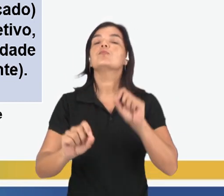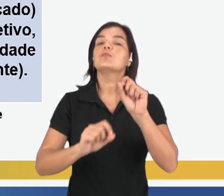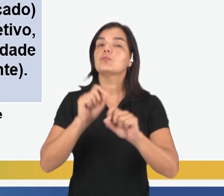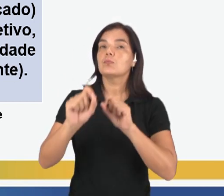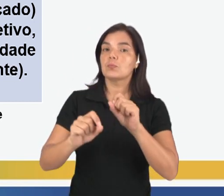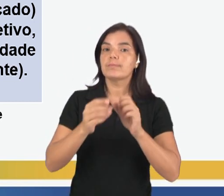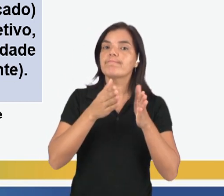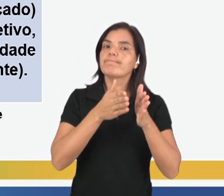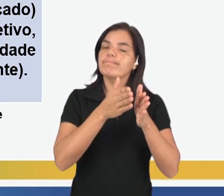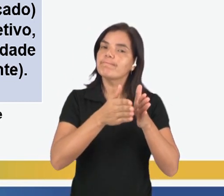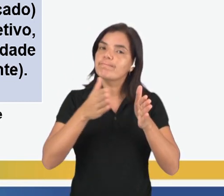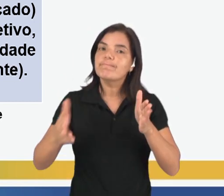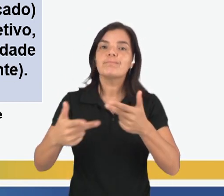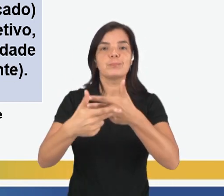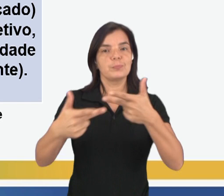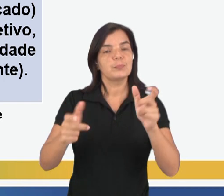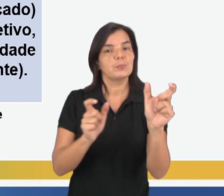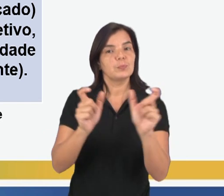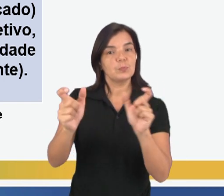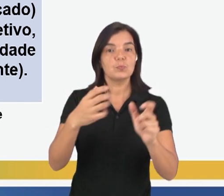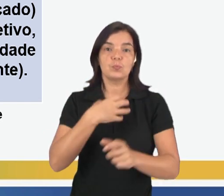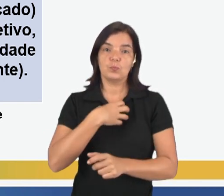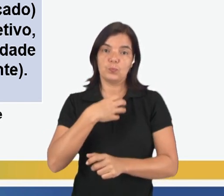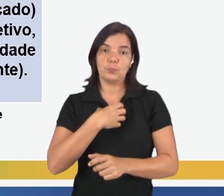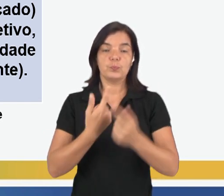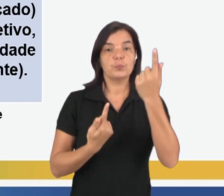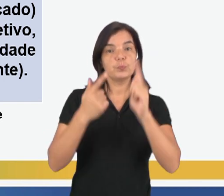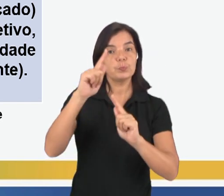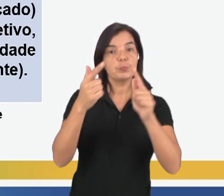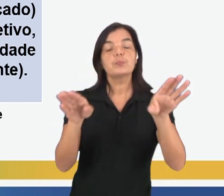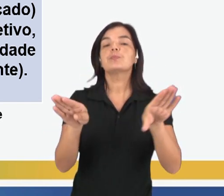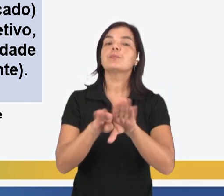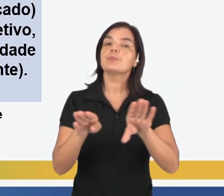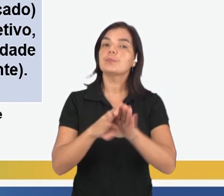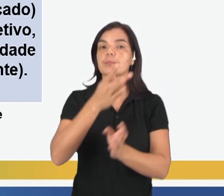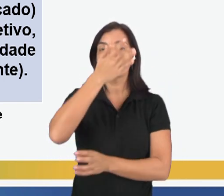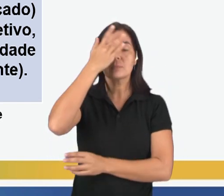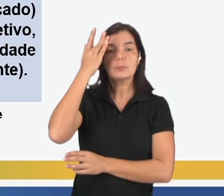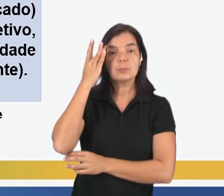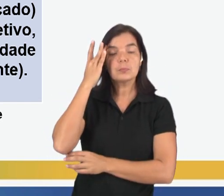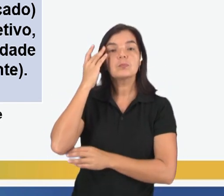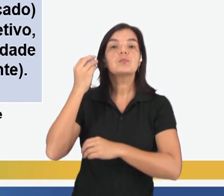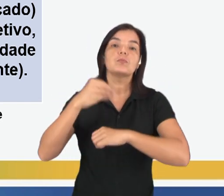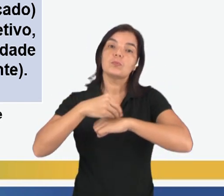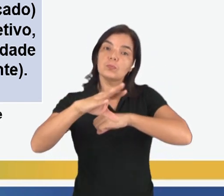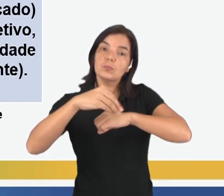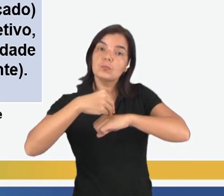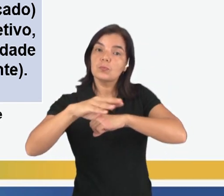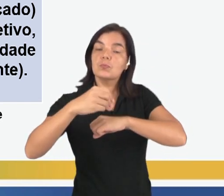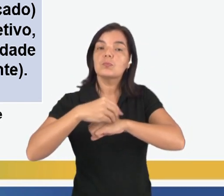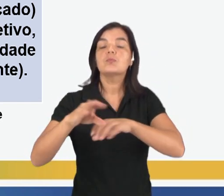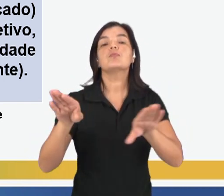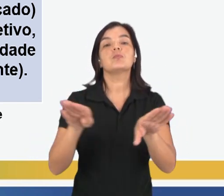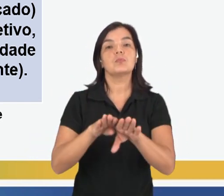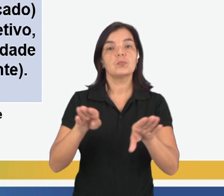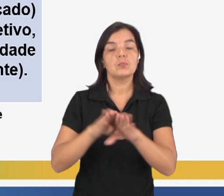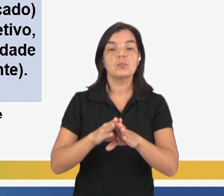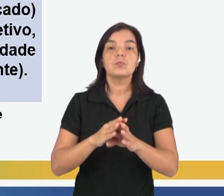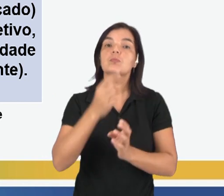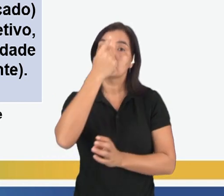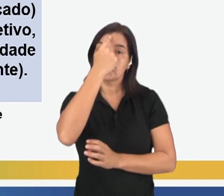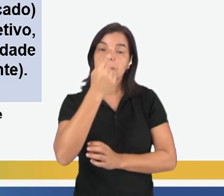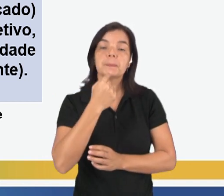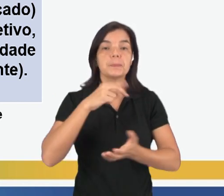envolve atividades sequenciadas, palavras, atos, gestos, pelas quais as pessoas transmitem de modo